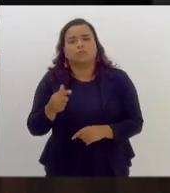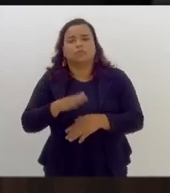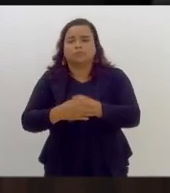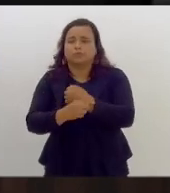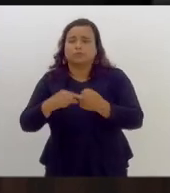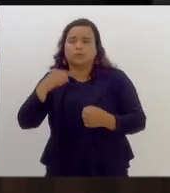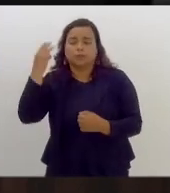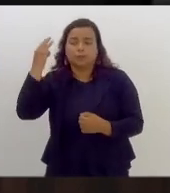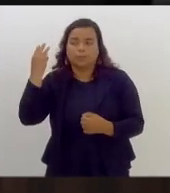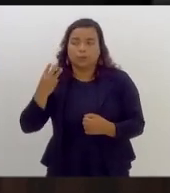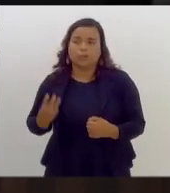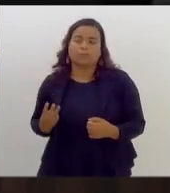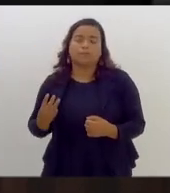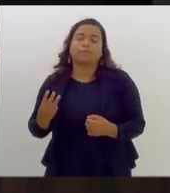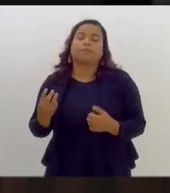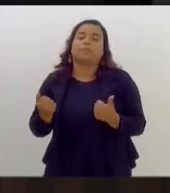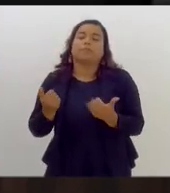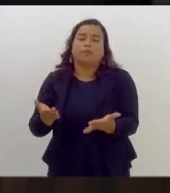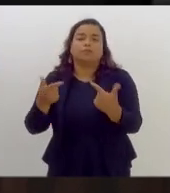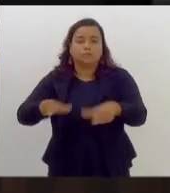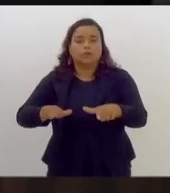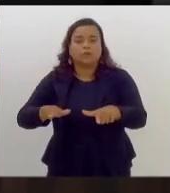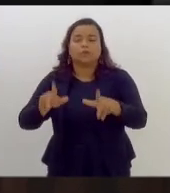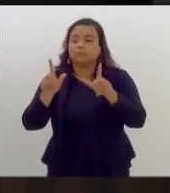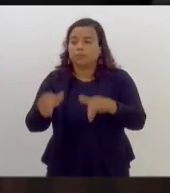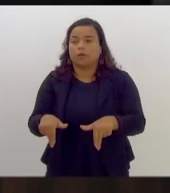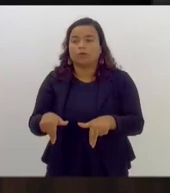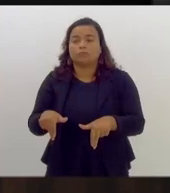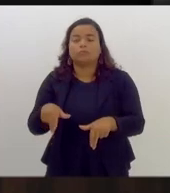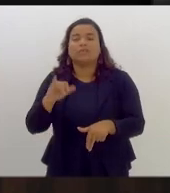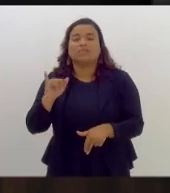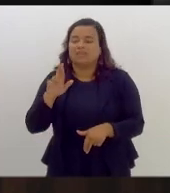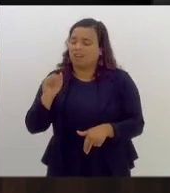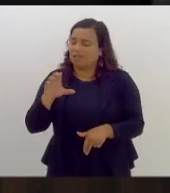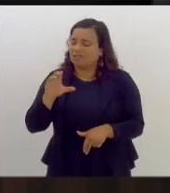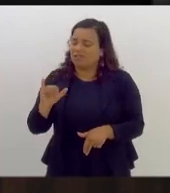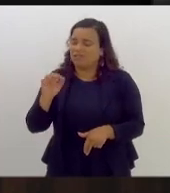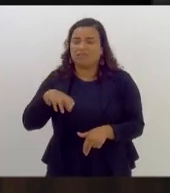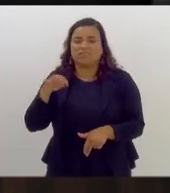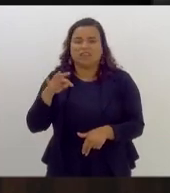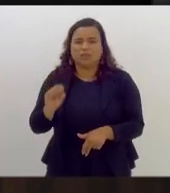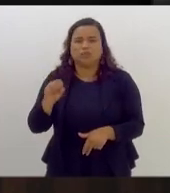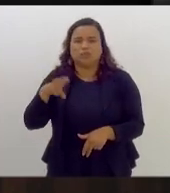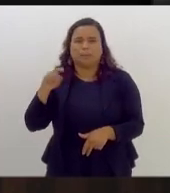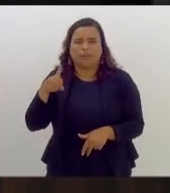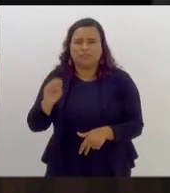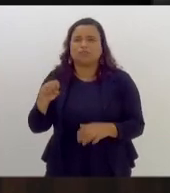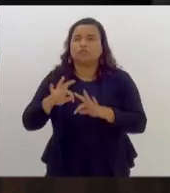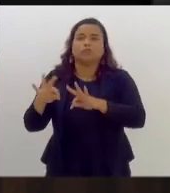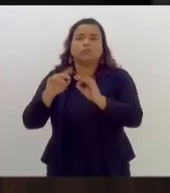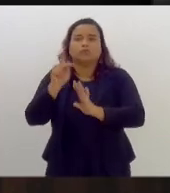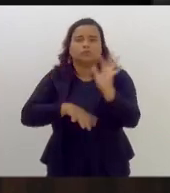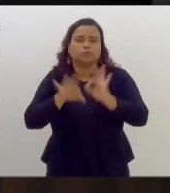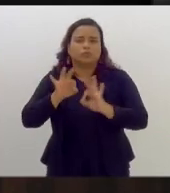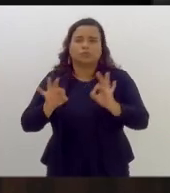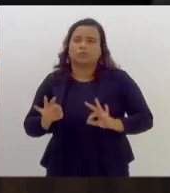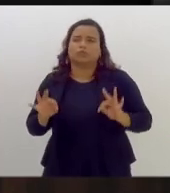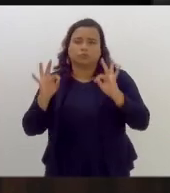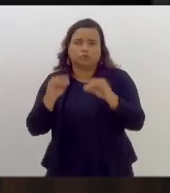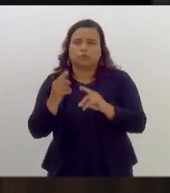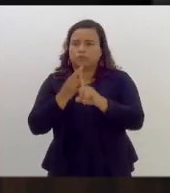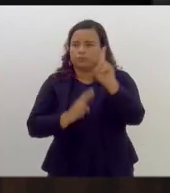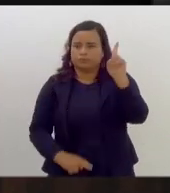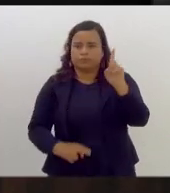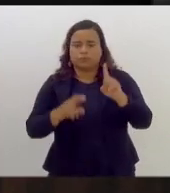Francisco, concede o diploma Poucins a Iraci dos Santos Mendes Ribeiro. Todos os projetos acima de